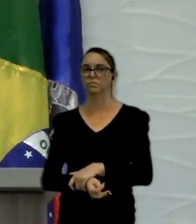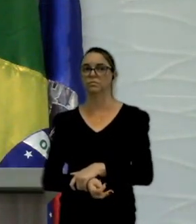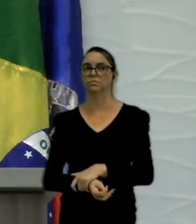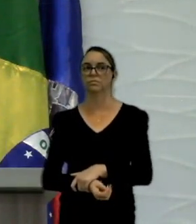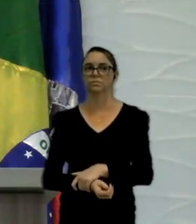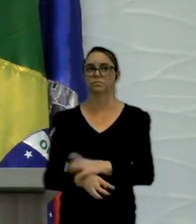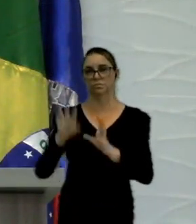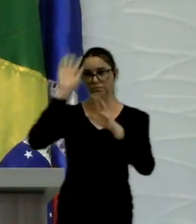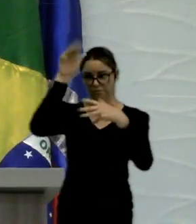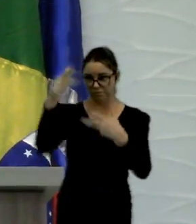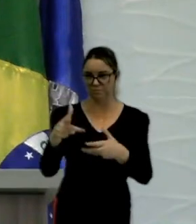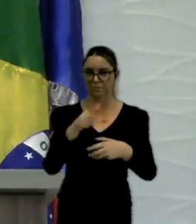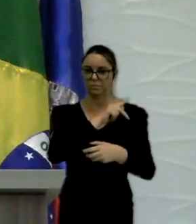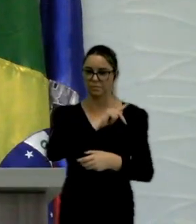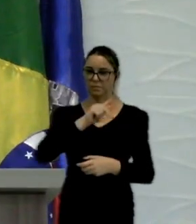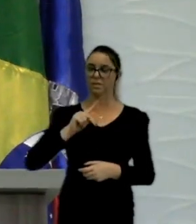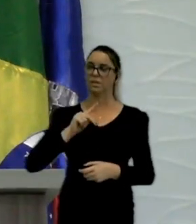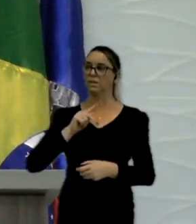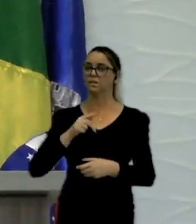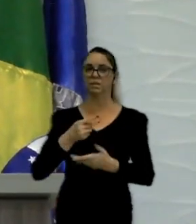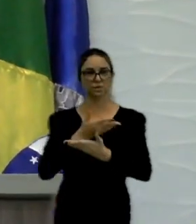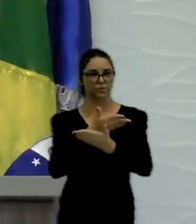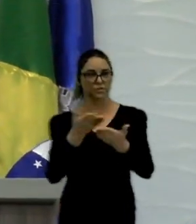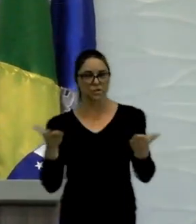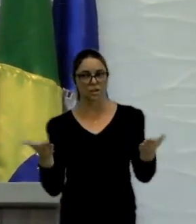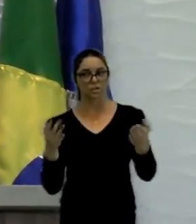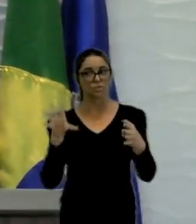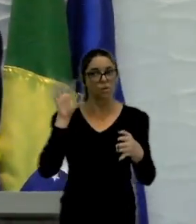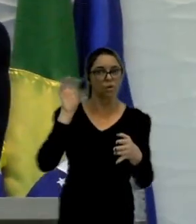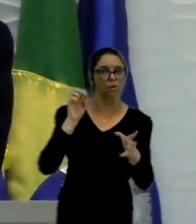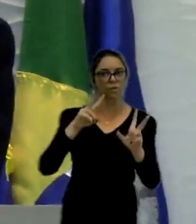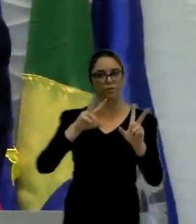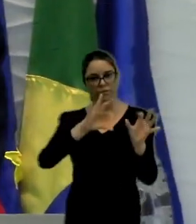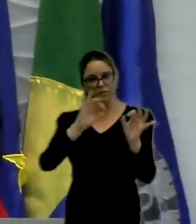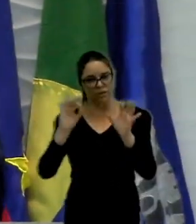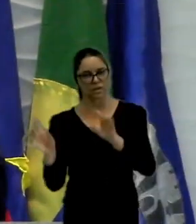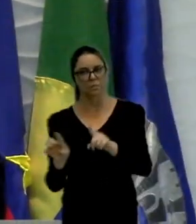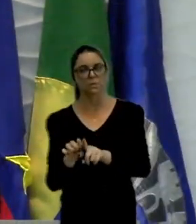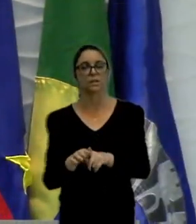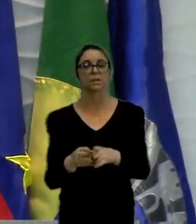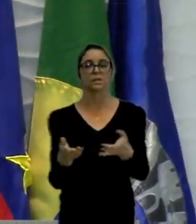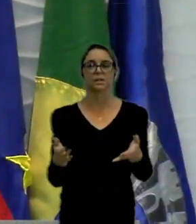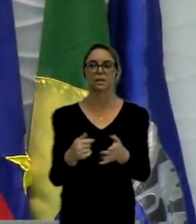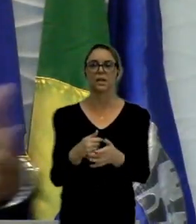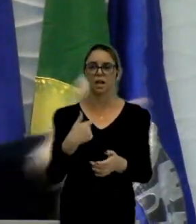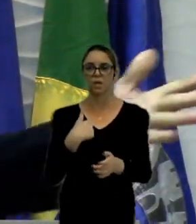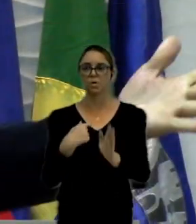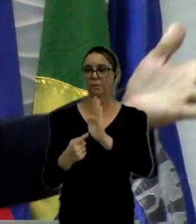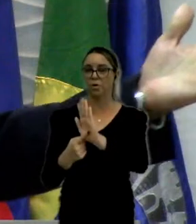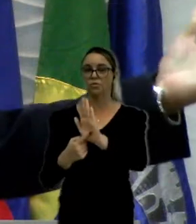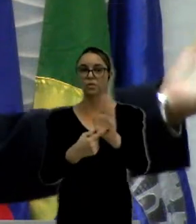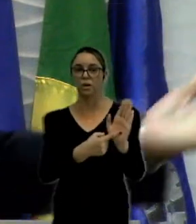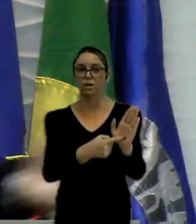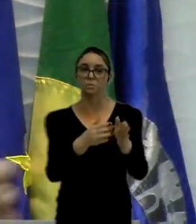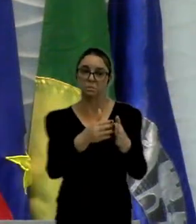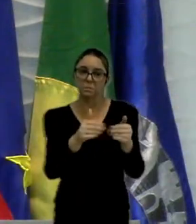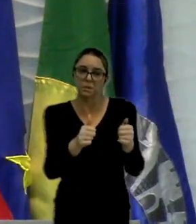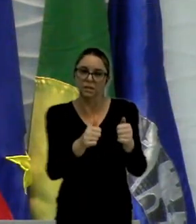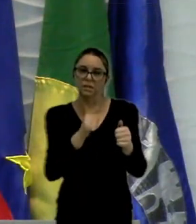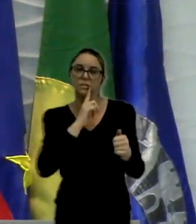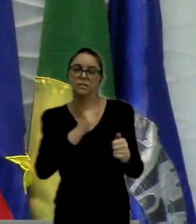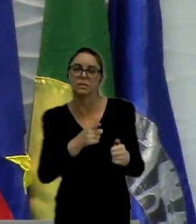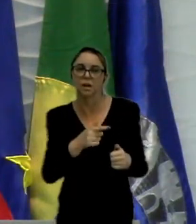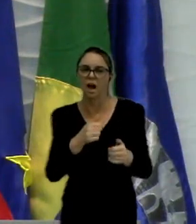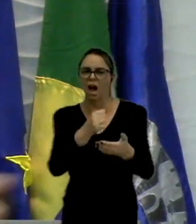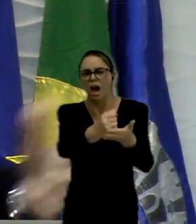Senhor presidente, todos os ouvintes, eu hoje apresento essa casa um requerimento pedindo apoio, né?